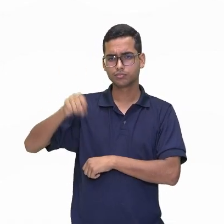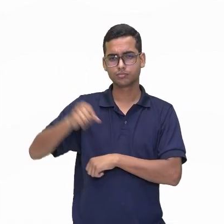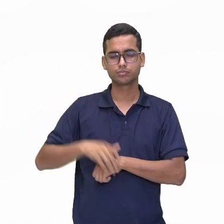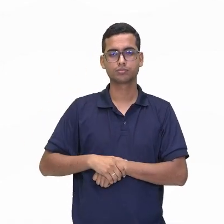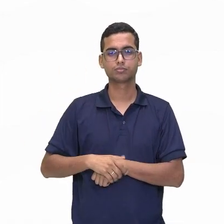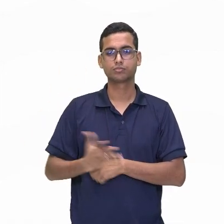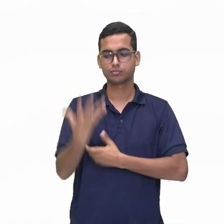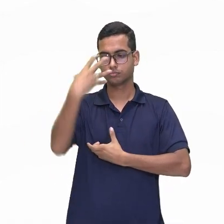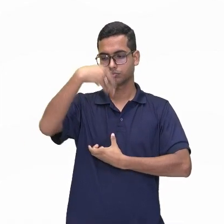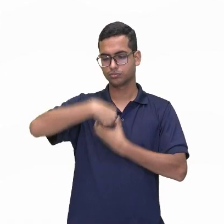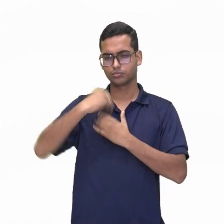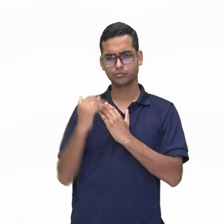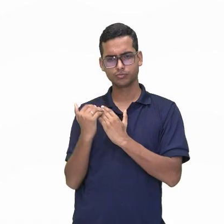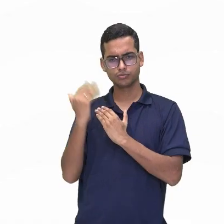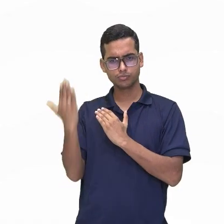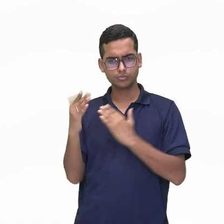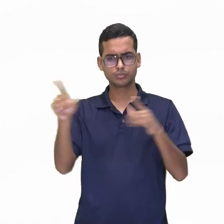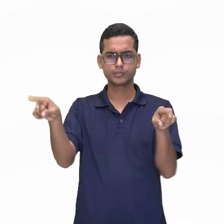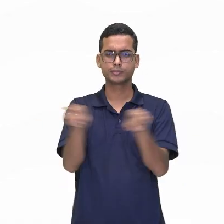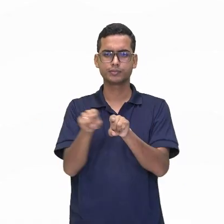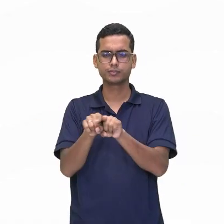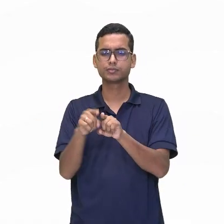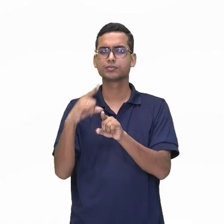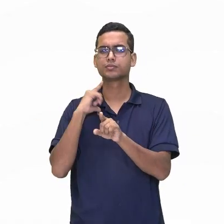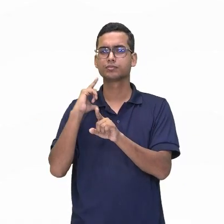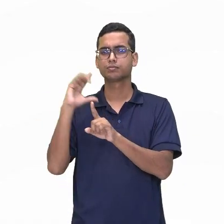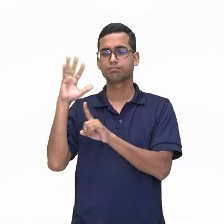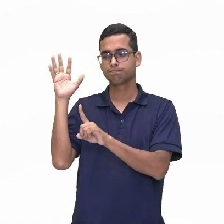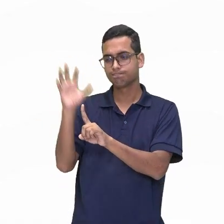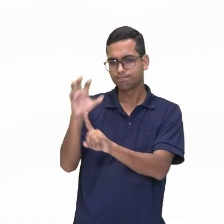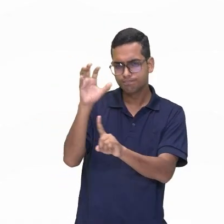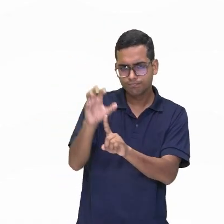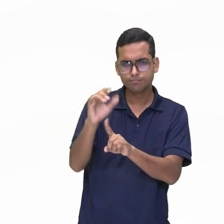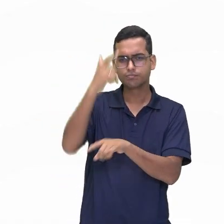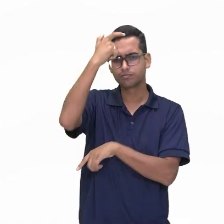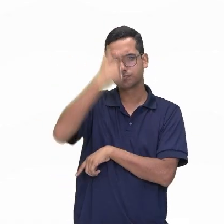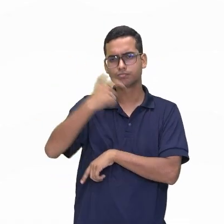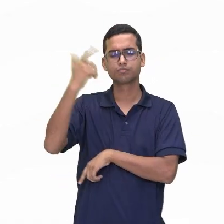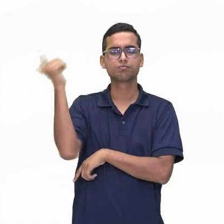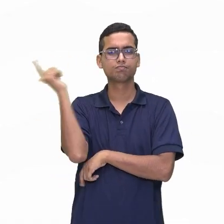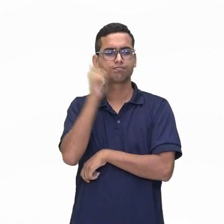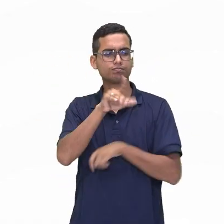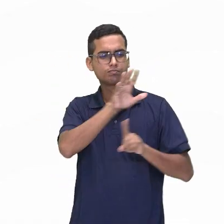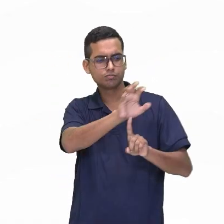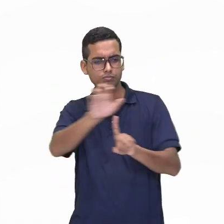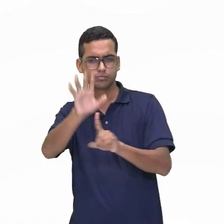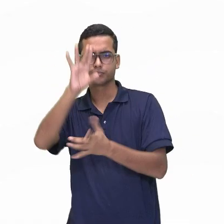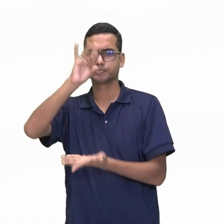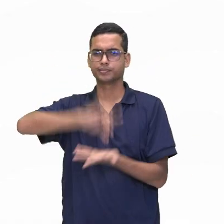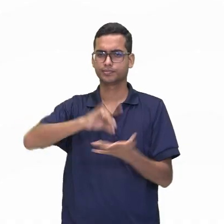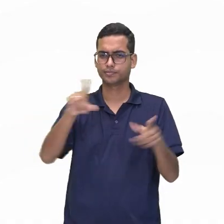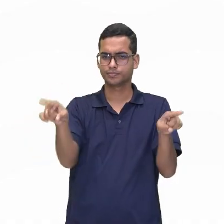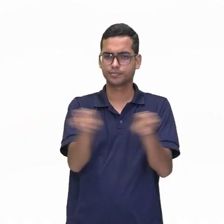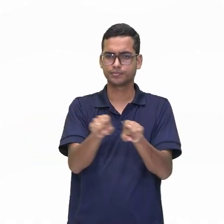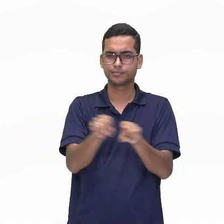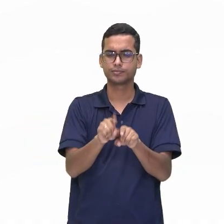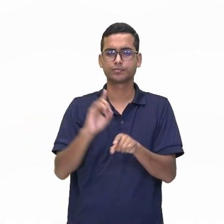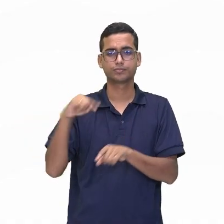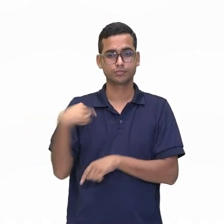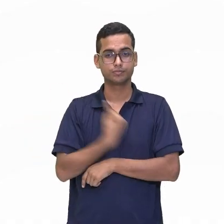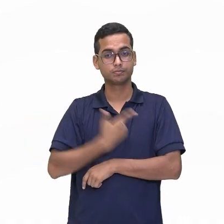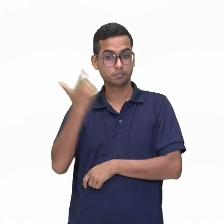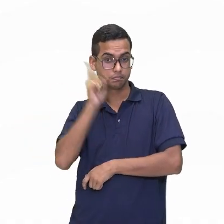e externa, com a influência e com aquilo que eu também passo a influenciar. Então vamos